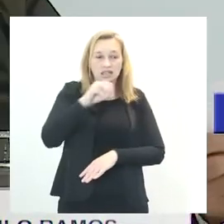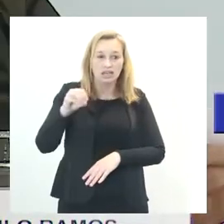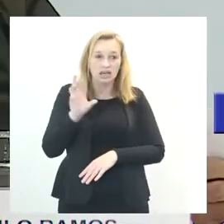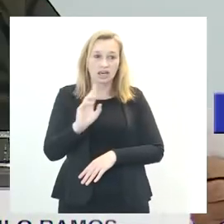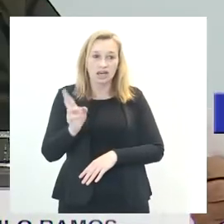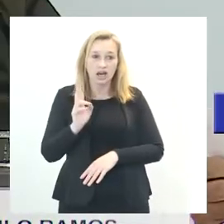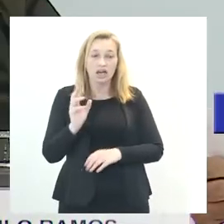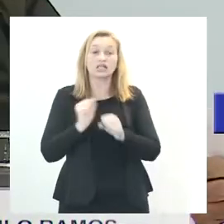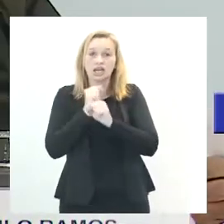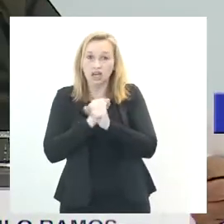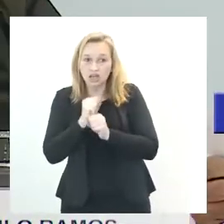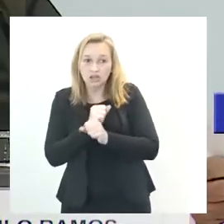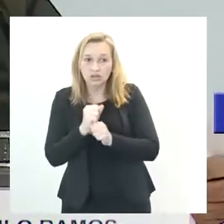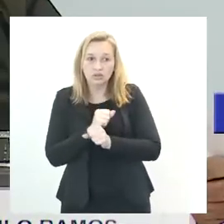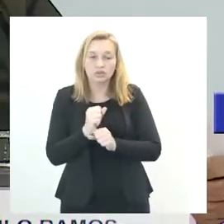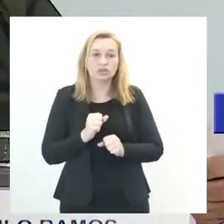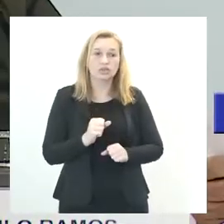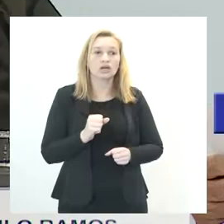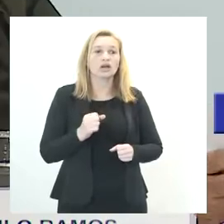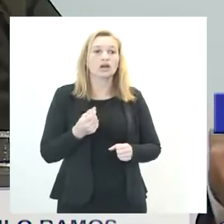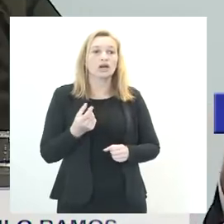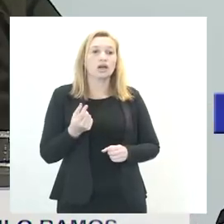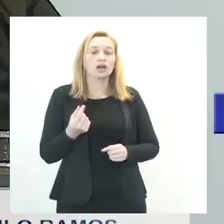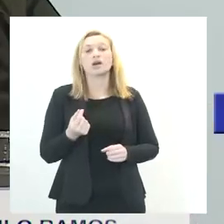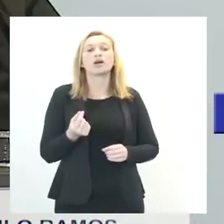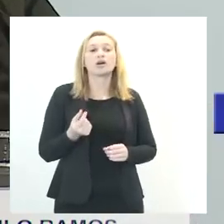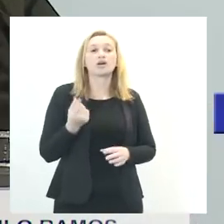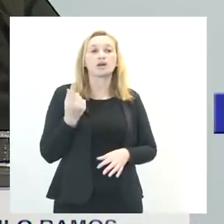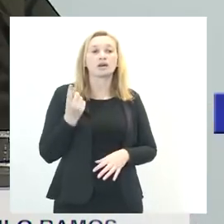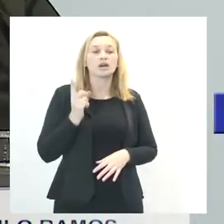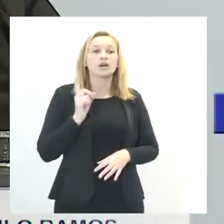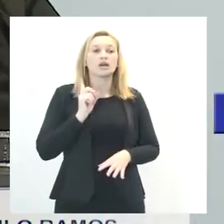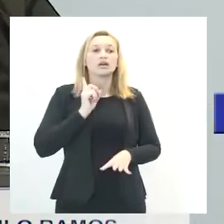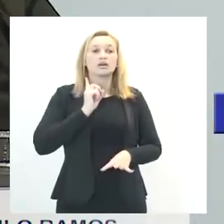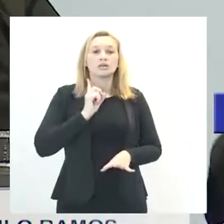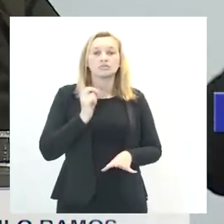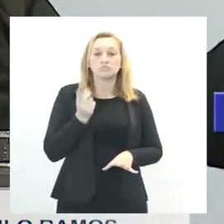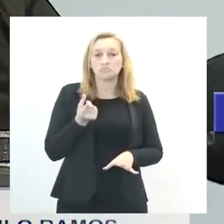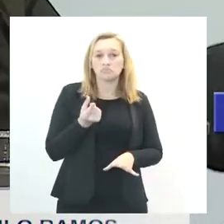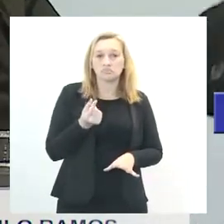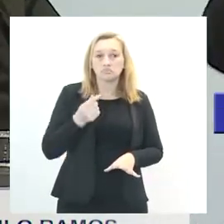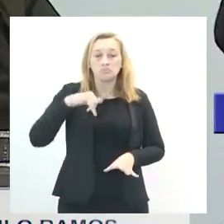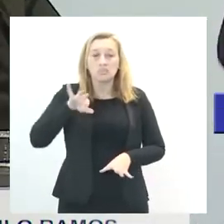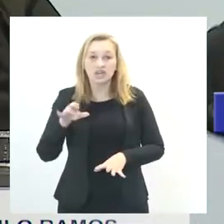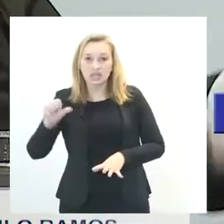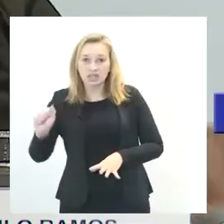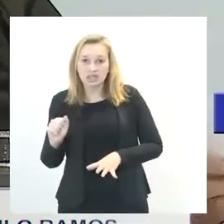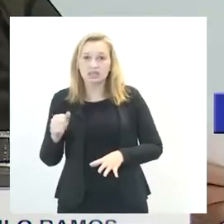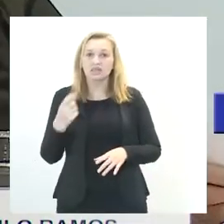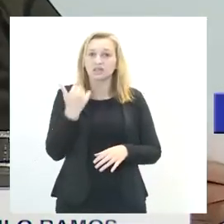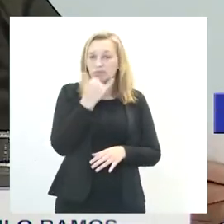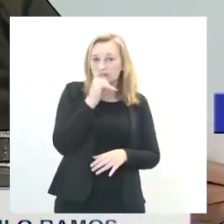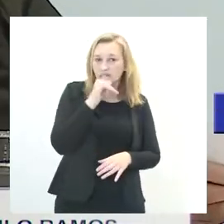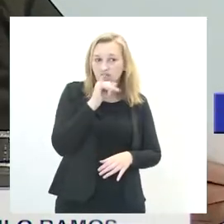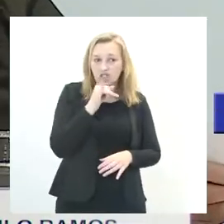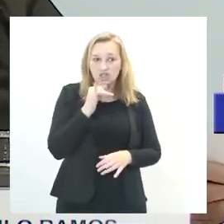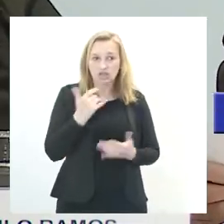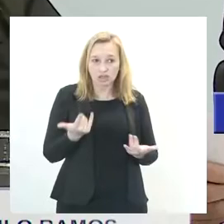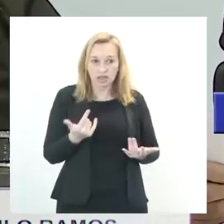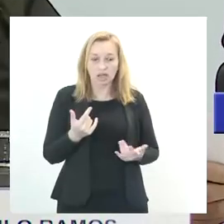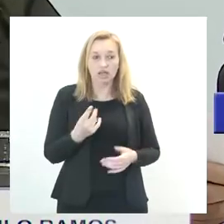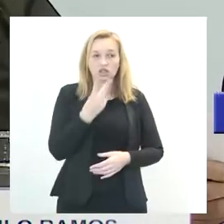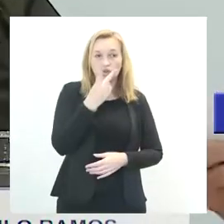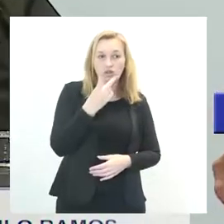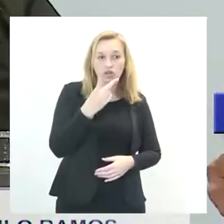na ditadura militar as energias liderou o movimento o governo tá falando ele era um gasto do governo dois